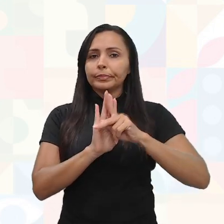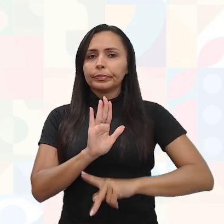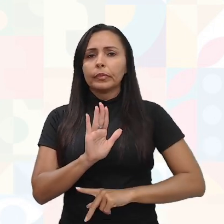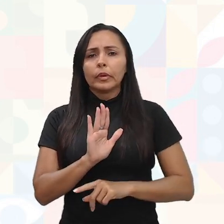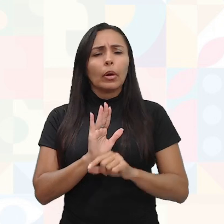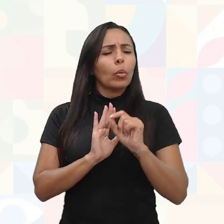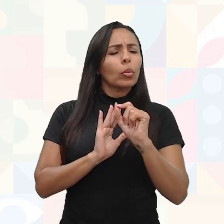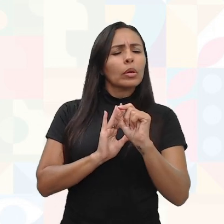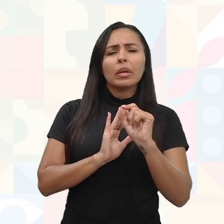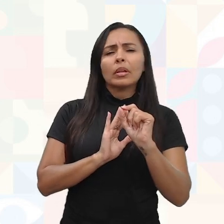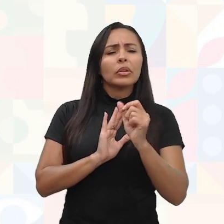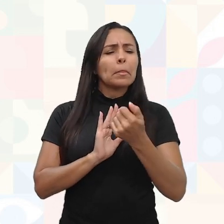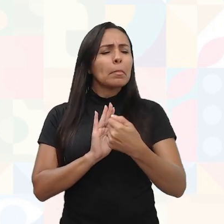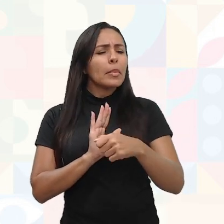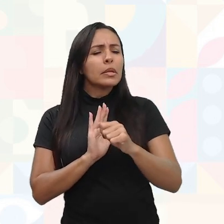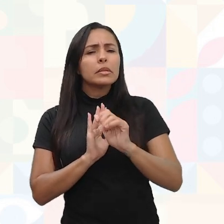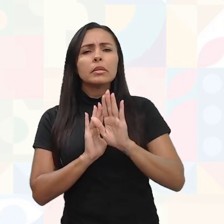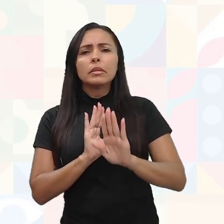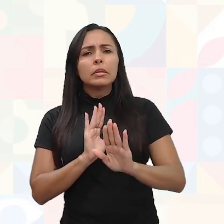gente precisa